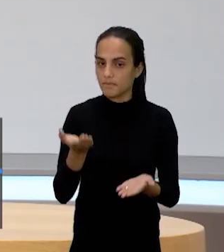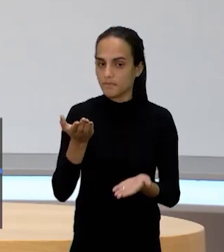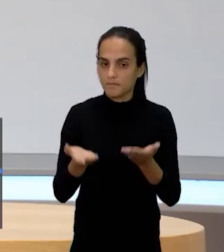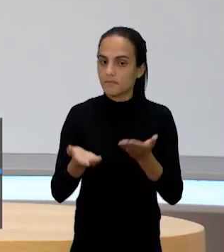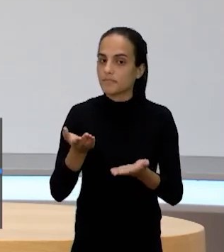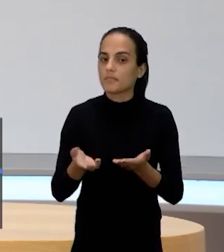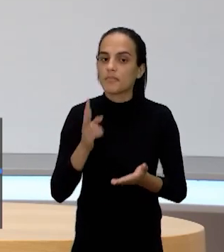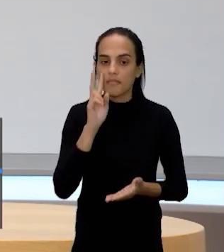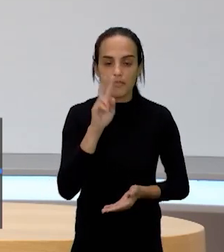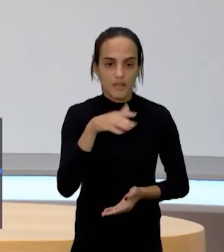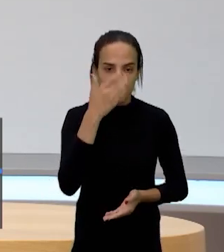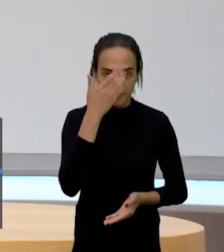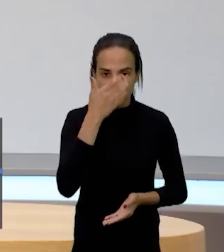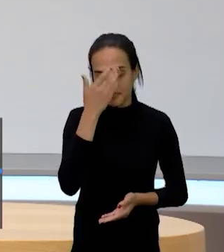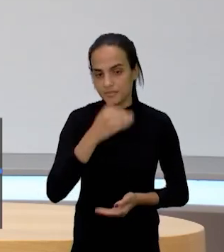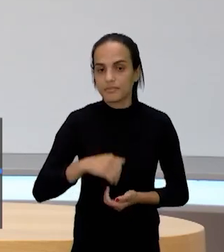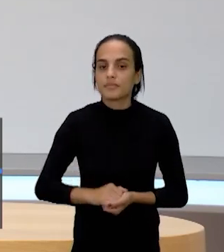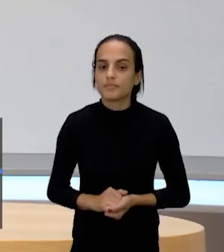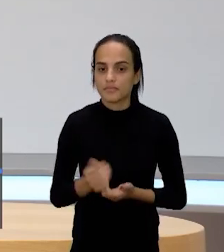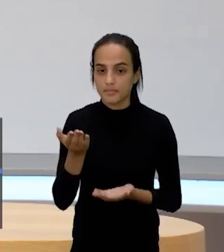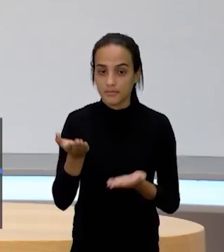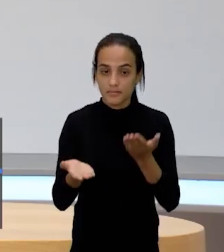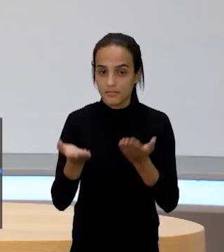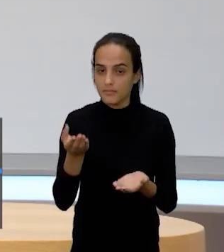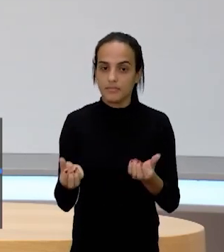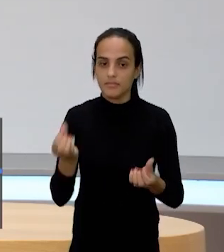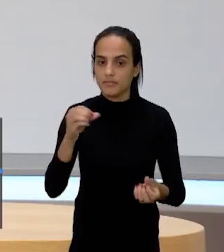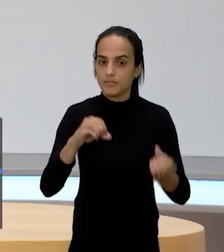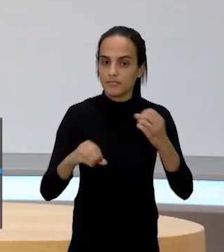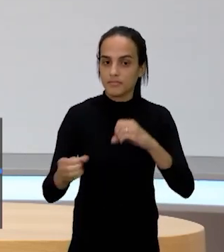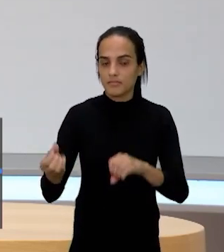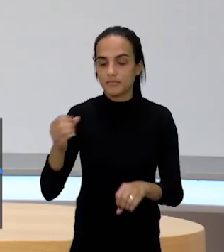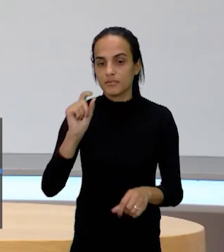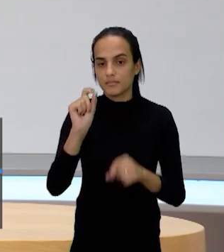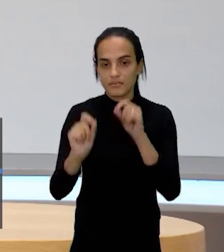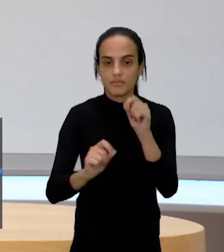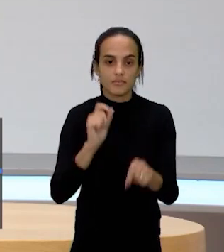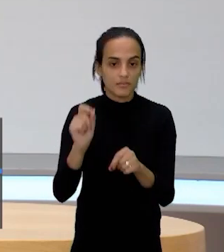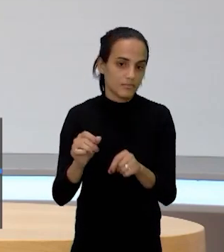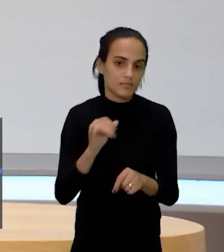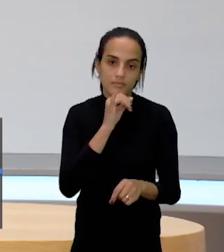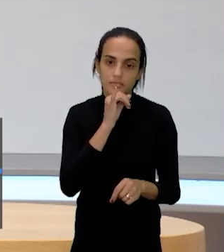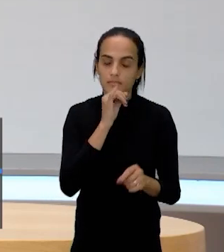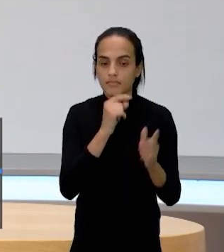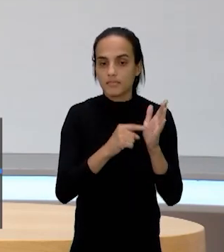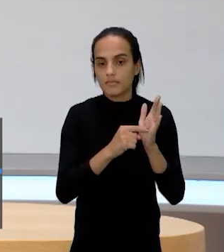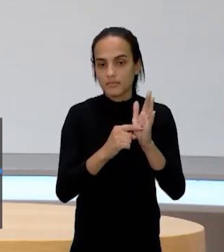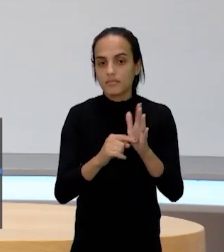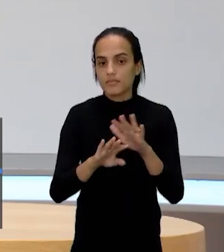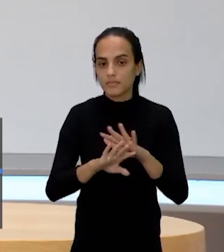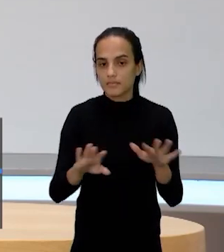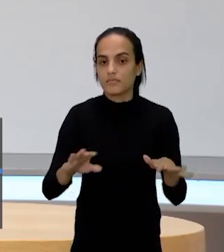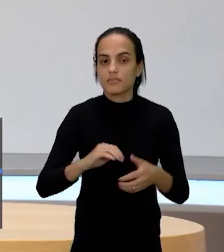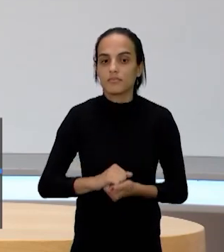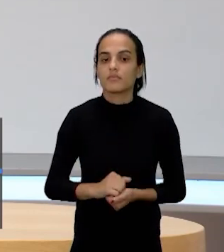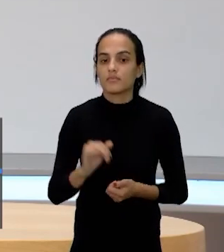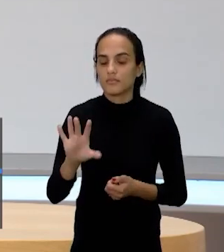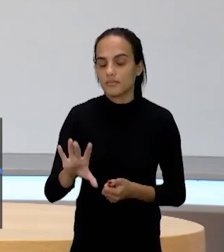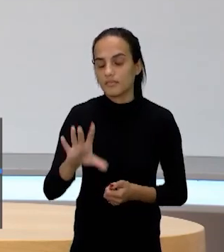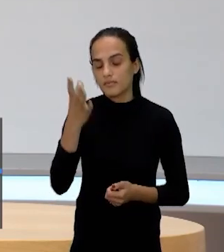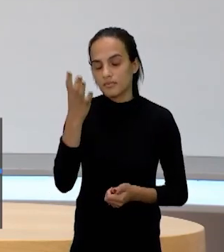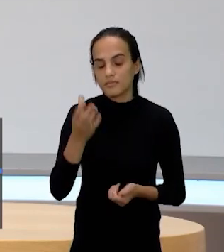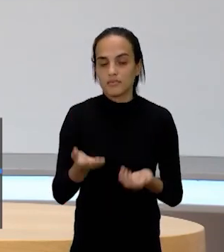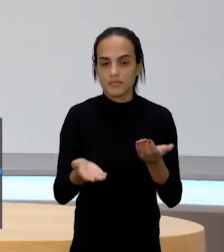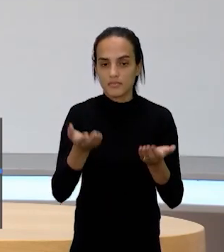isso que acontece. Mas o que é o equilíbrio químico, então? Né? Aí eu só dei um exemplo para vocês visível de como acontece o